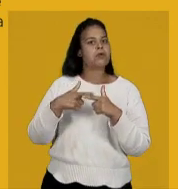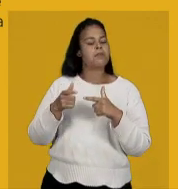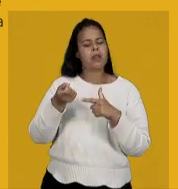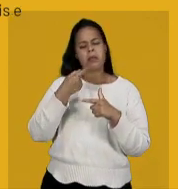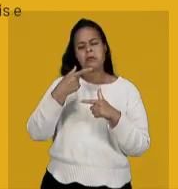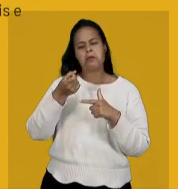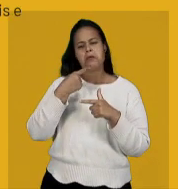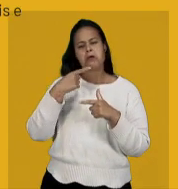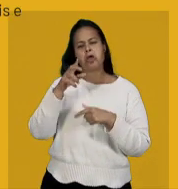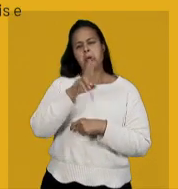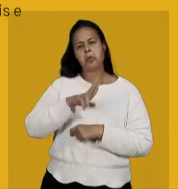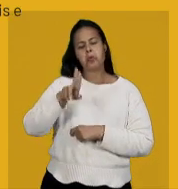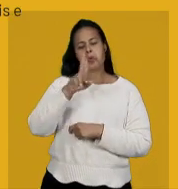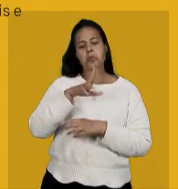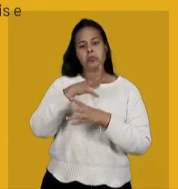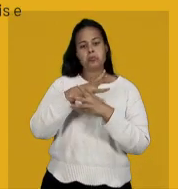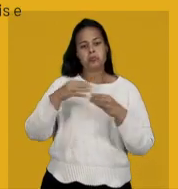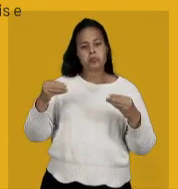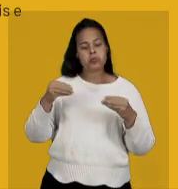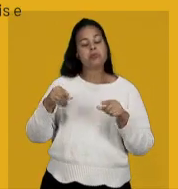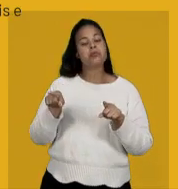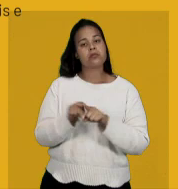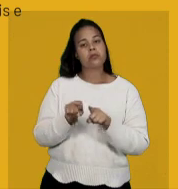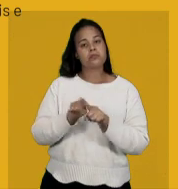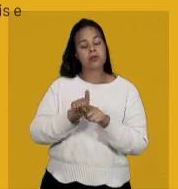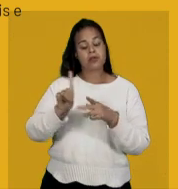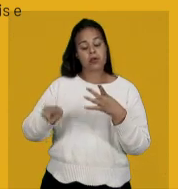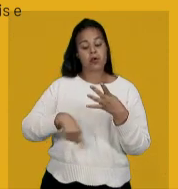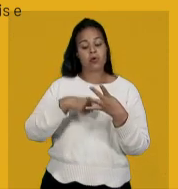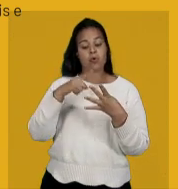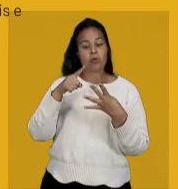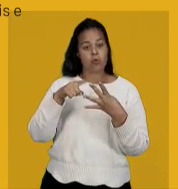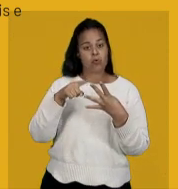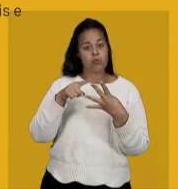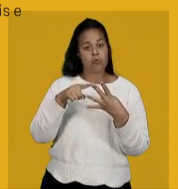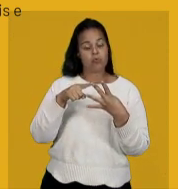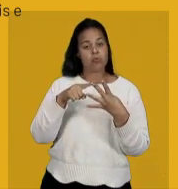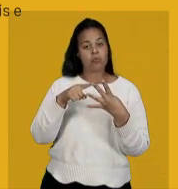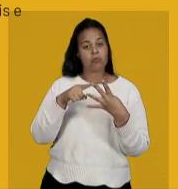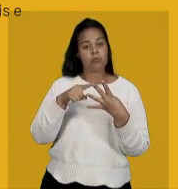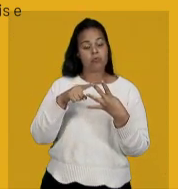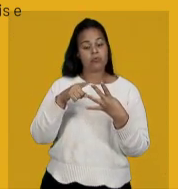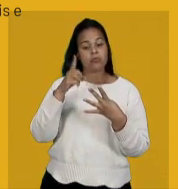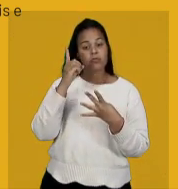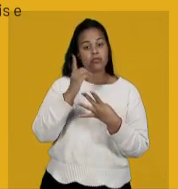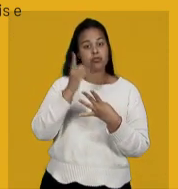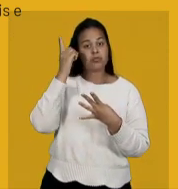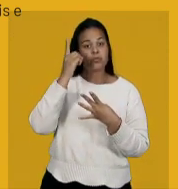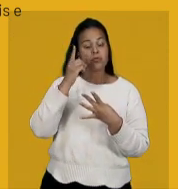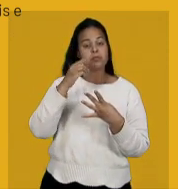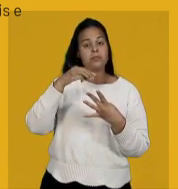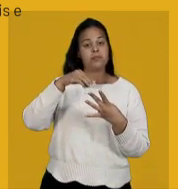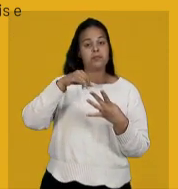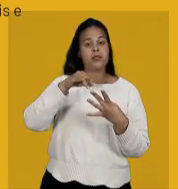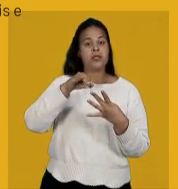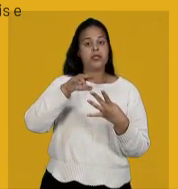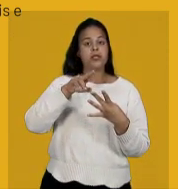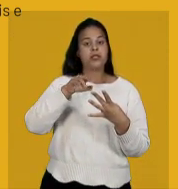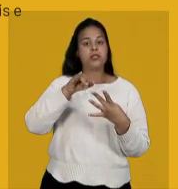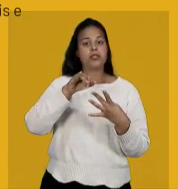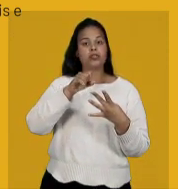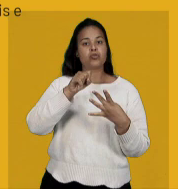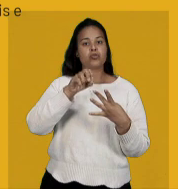padrão de utilização e a cura. Nas próximas aulas nós vamos ver descoberta da penicilina,